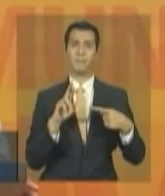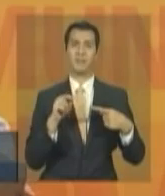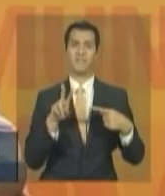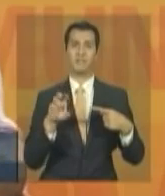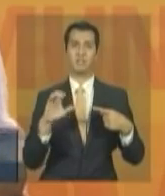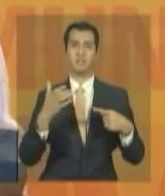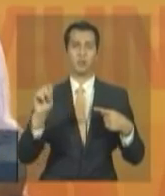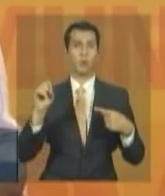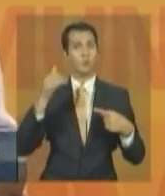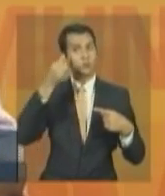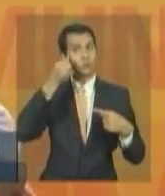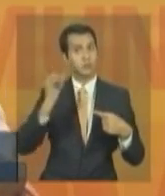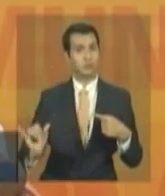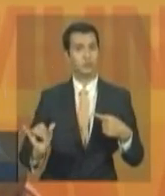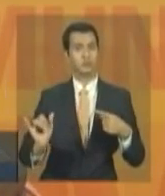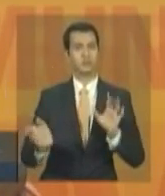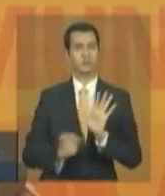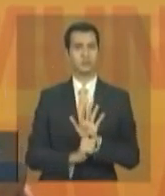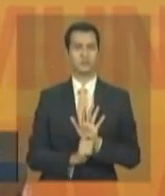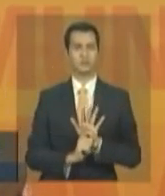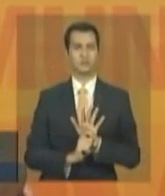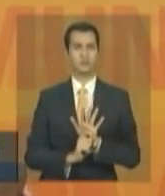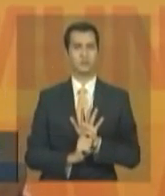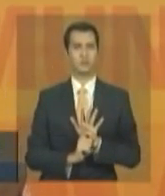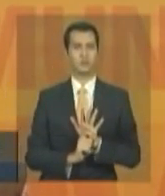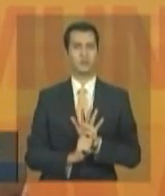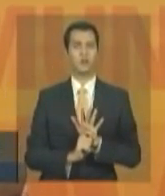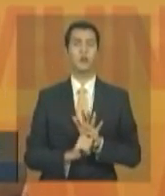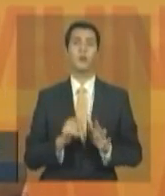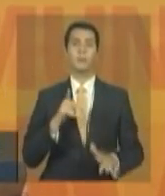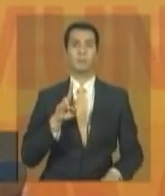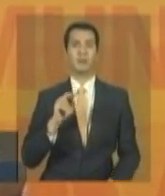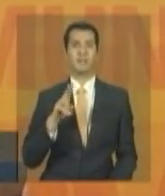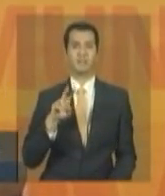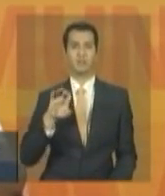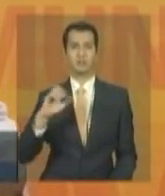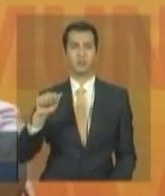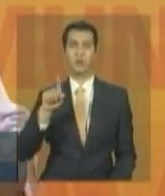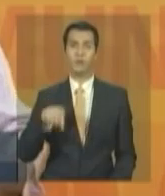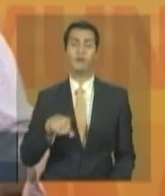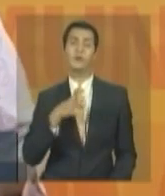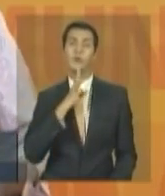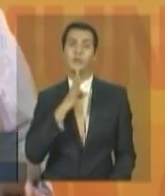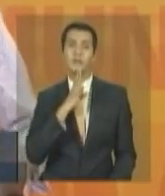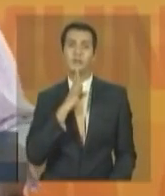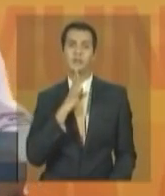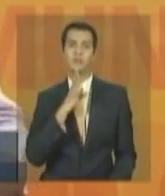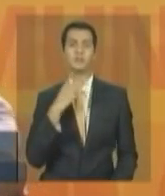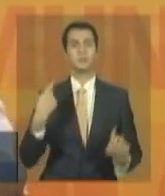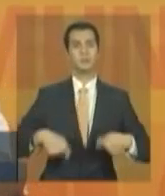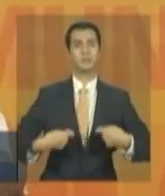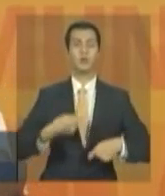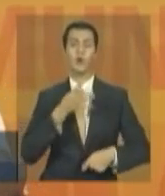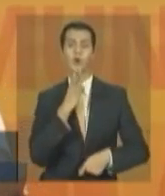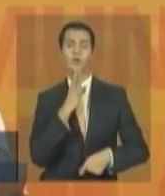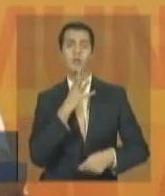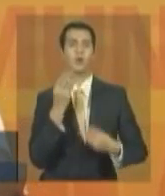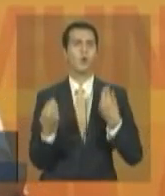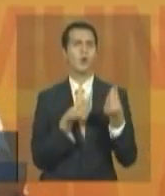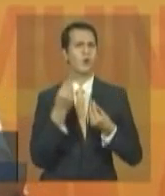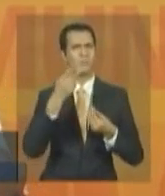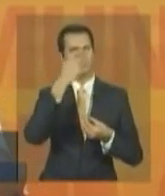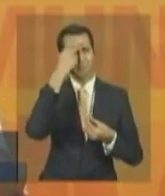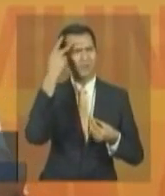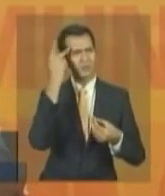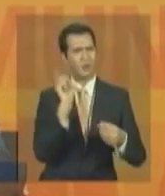a prevenção, ela também é uma forma de conhecimento. Nós temos de conhecer o que leva as